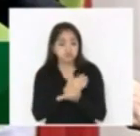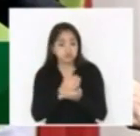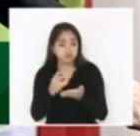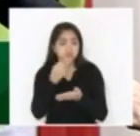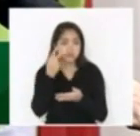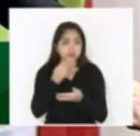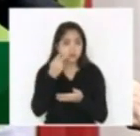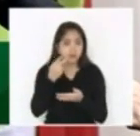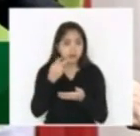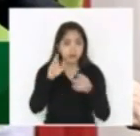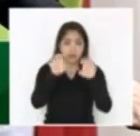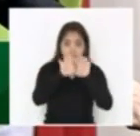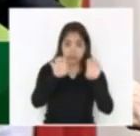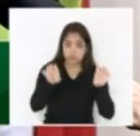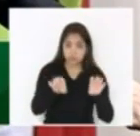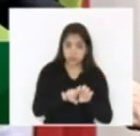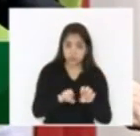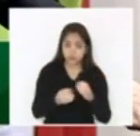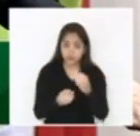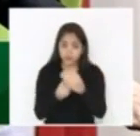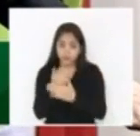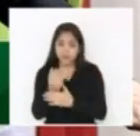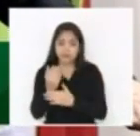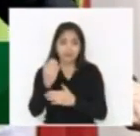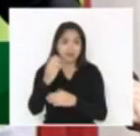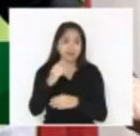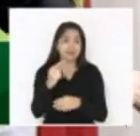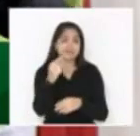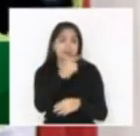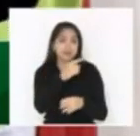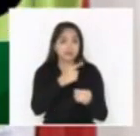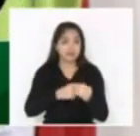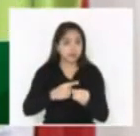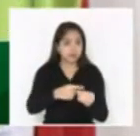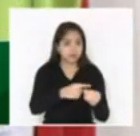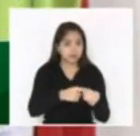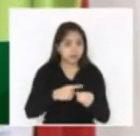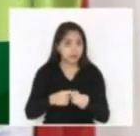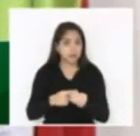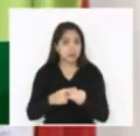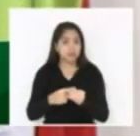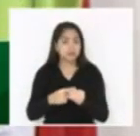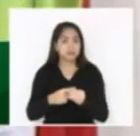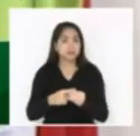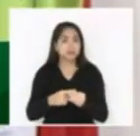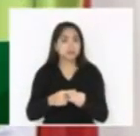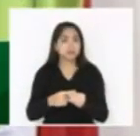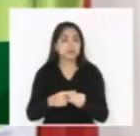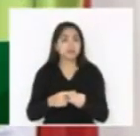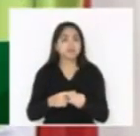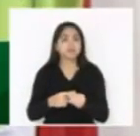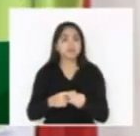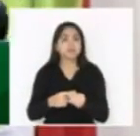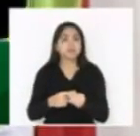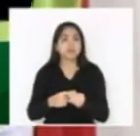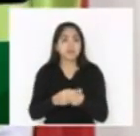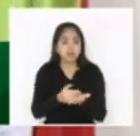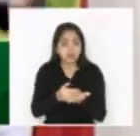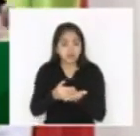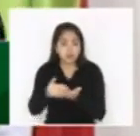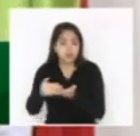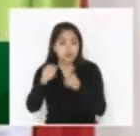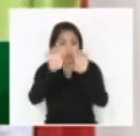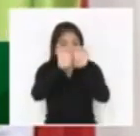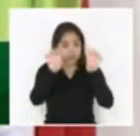A estrutura que nasceu lá na região, ela derivou em grande parte das estruturas